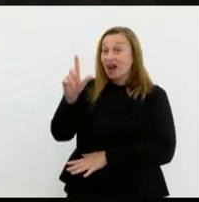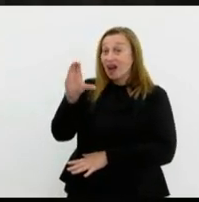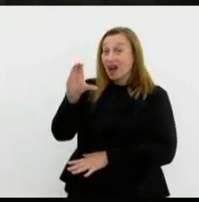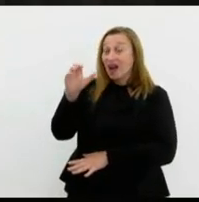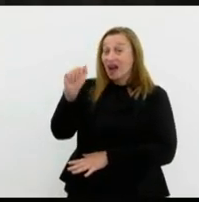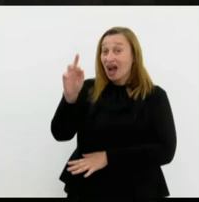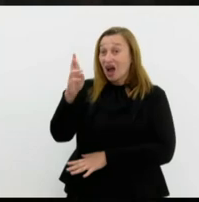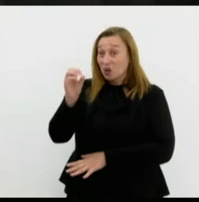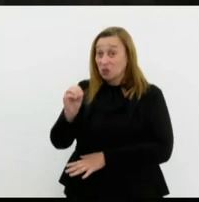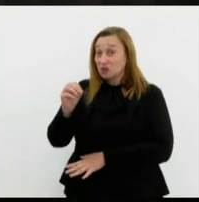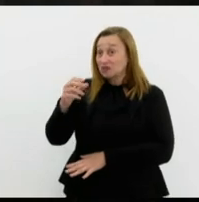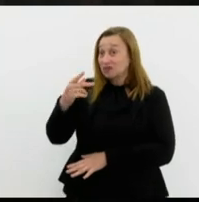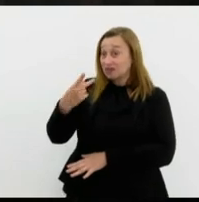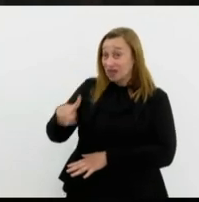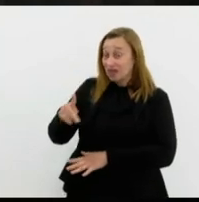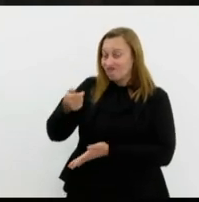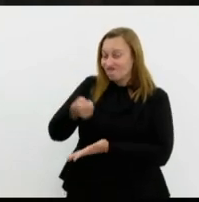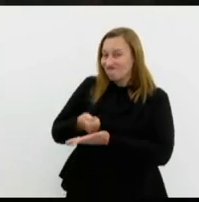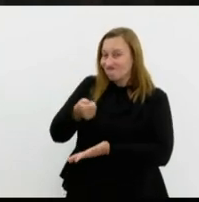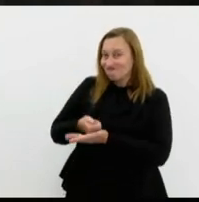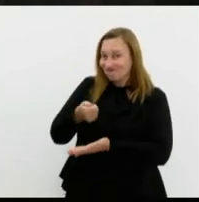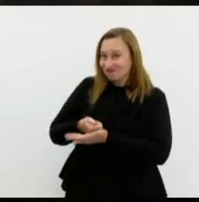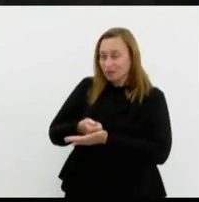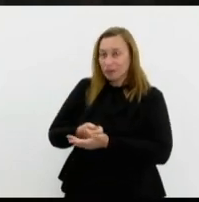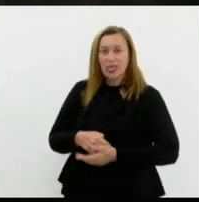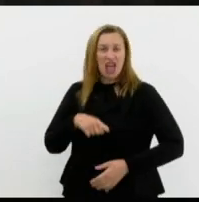ex